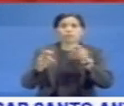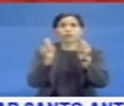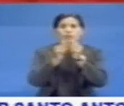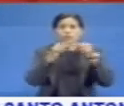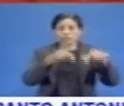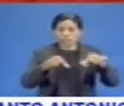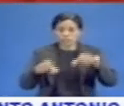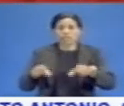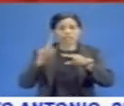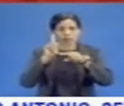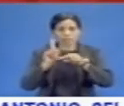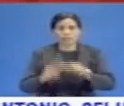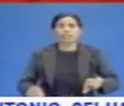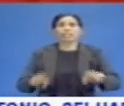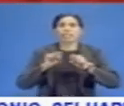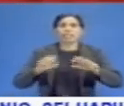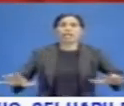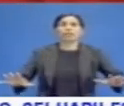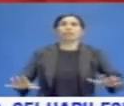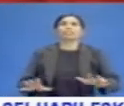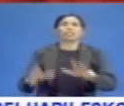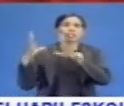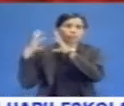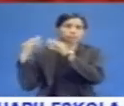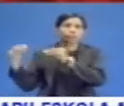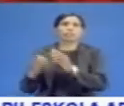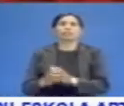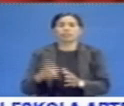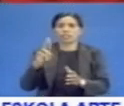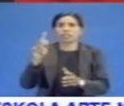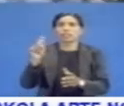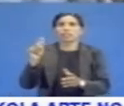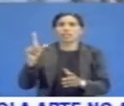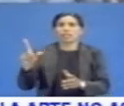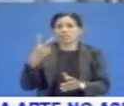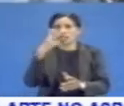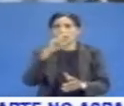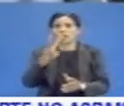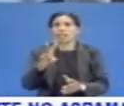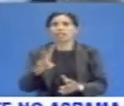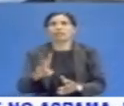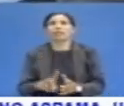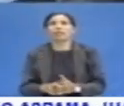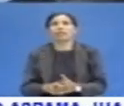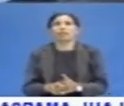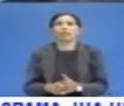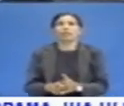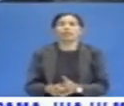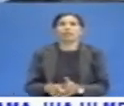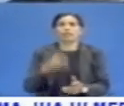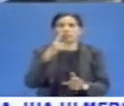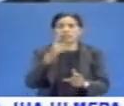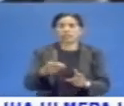lá com esperança. RTTL observa Katak, Xanana Guzmão hok solo com simplicidade, o